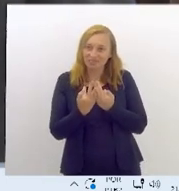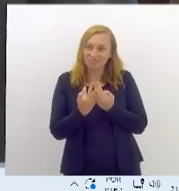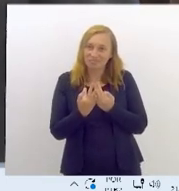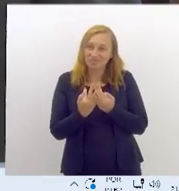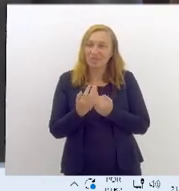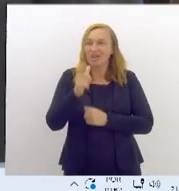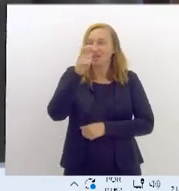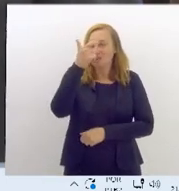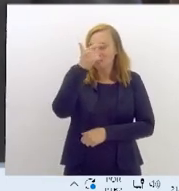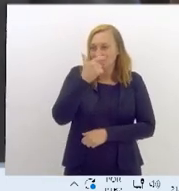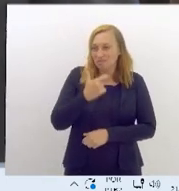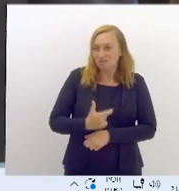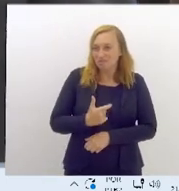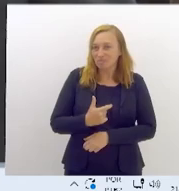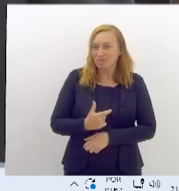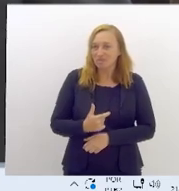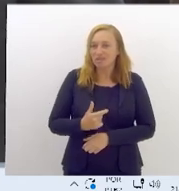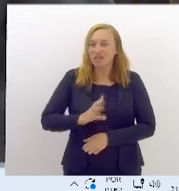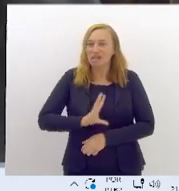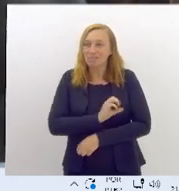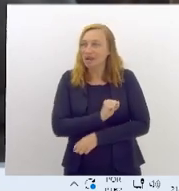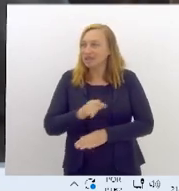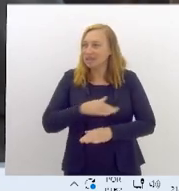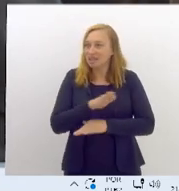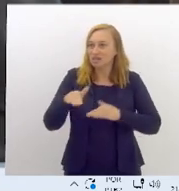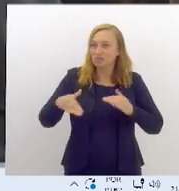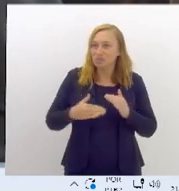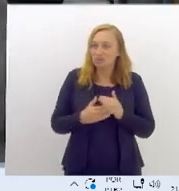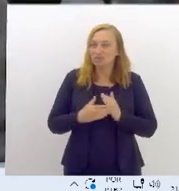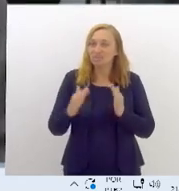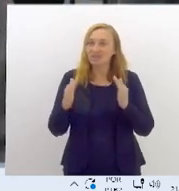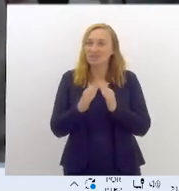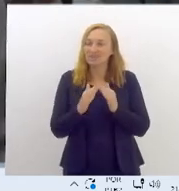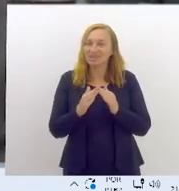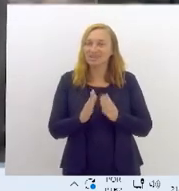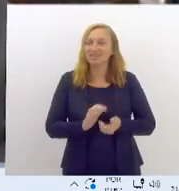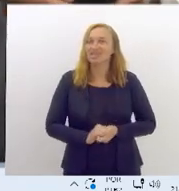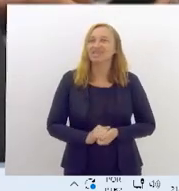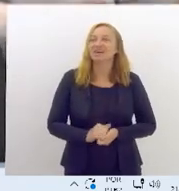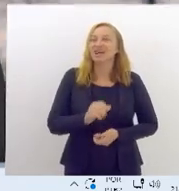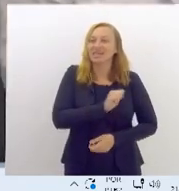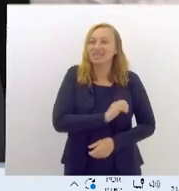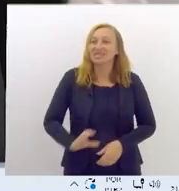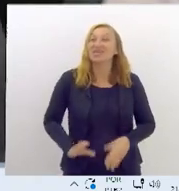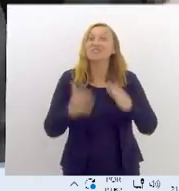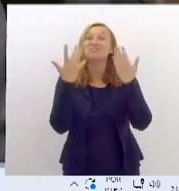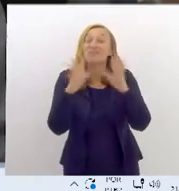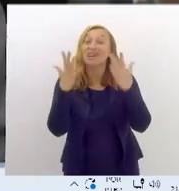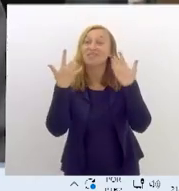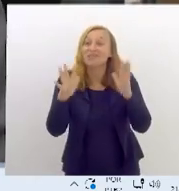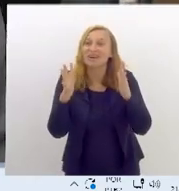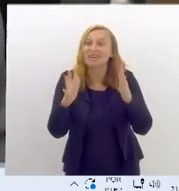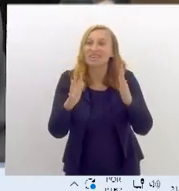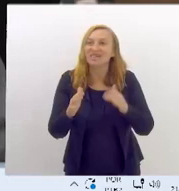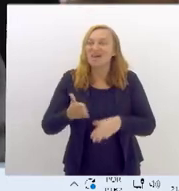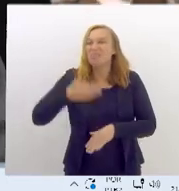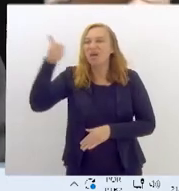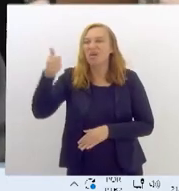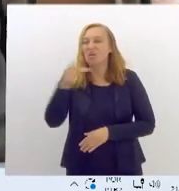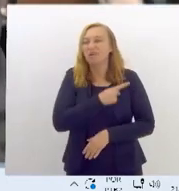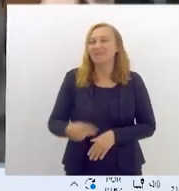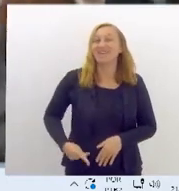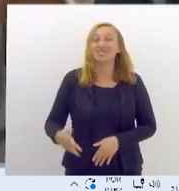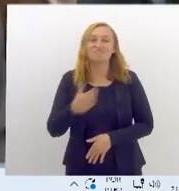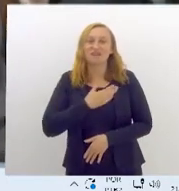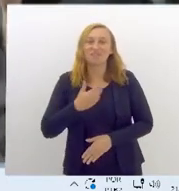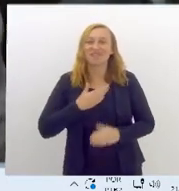uma pessoa querida por todos dessa casa Meus parabéns você foi o melhor presidente para